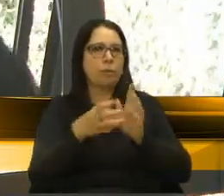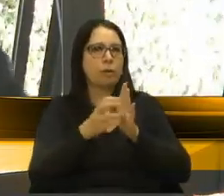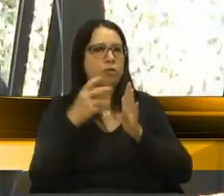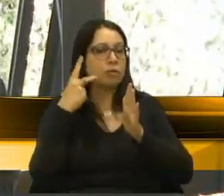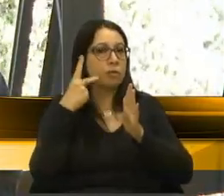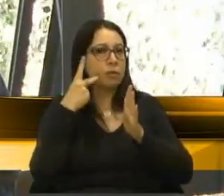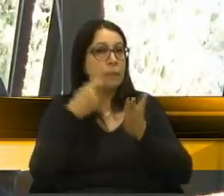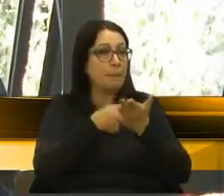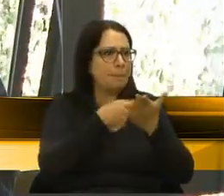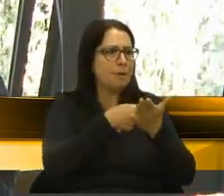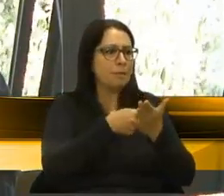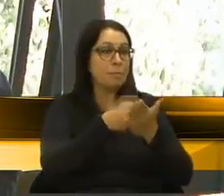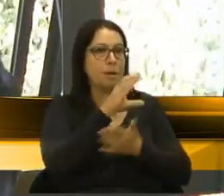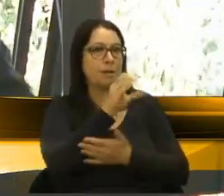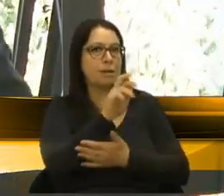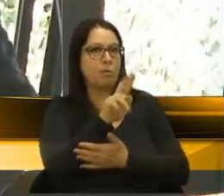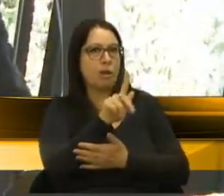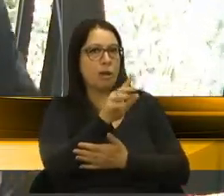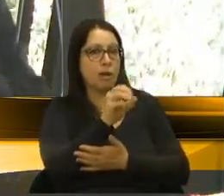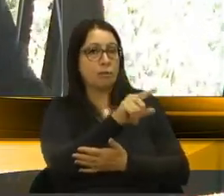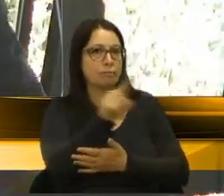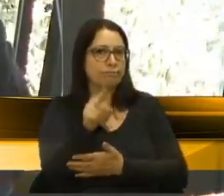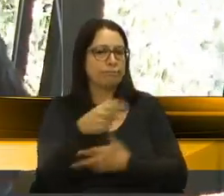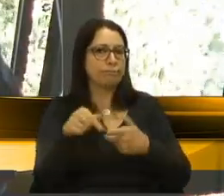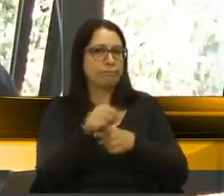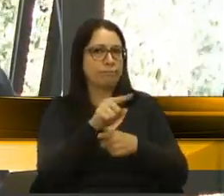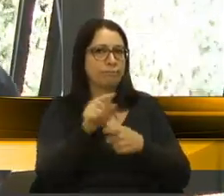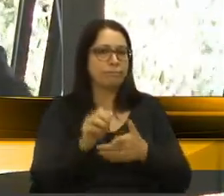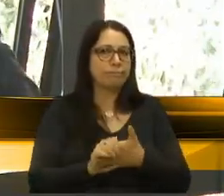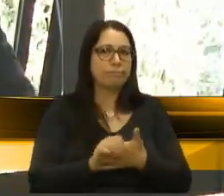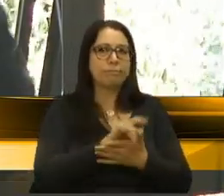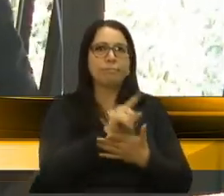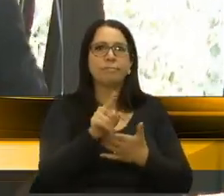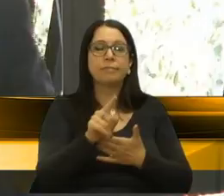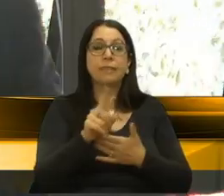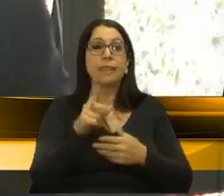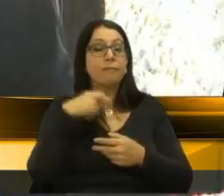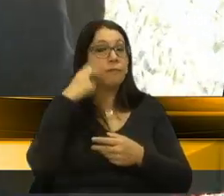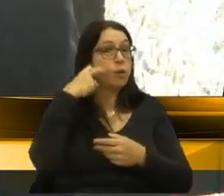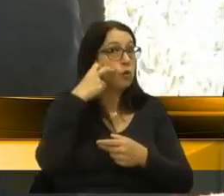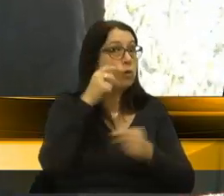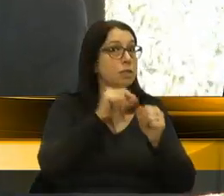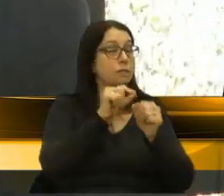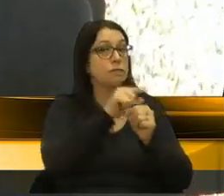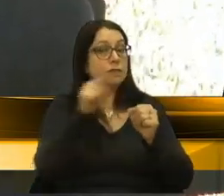fazendo pressão para ter cargo ali, contente, mas não agora em pandemia, porque isso é vergonhoso